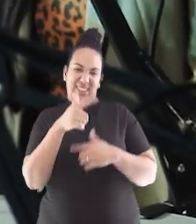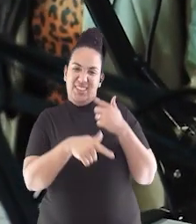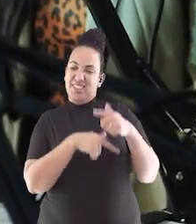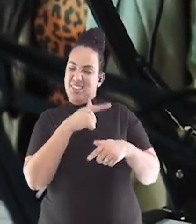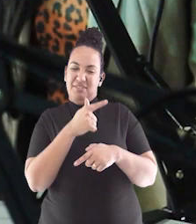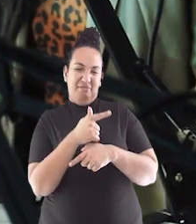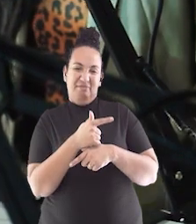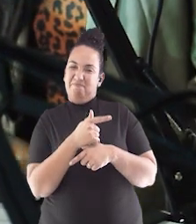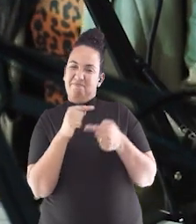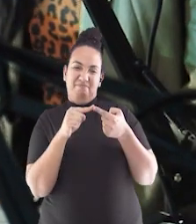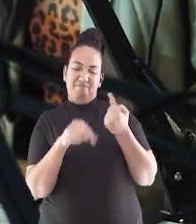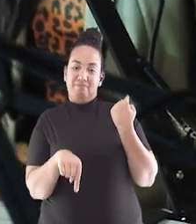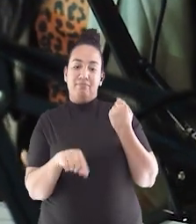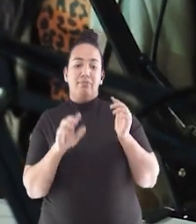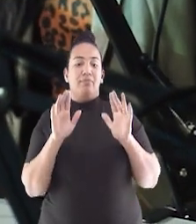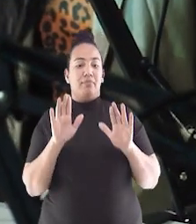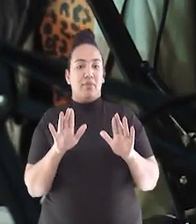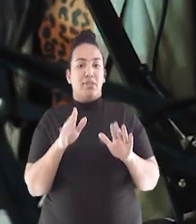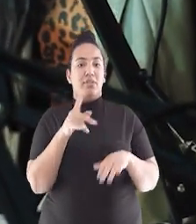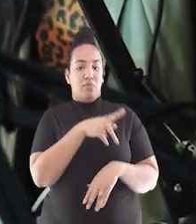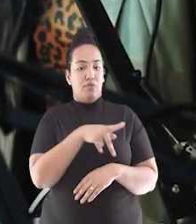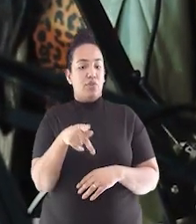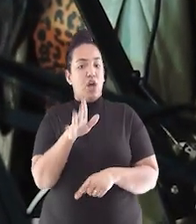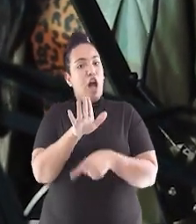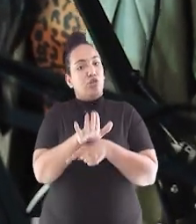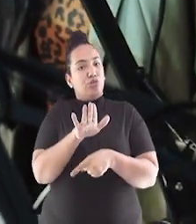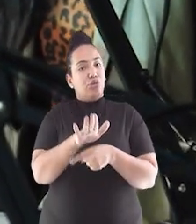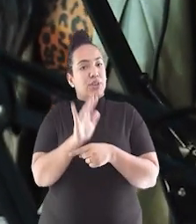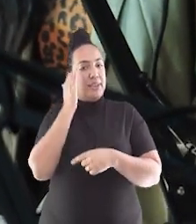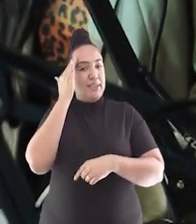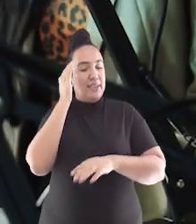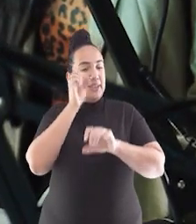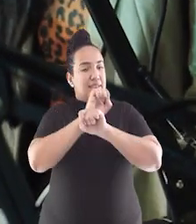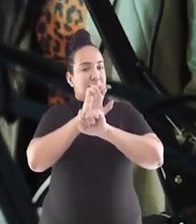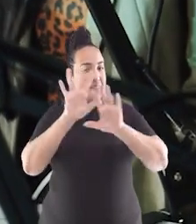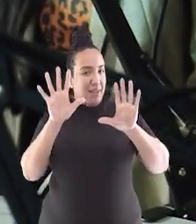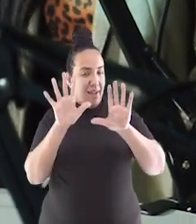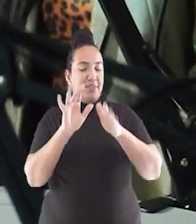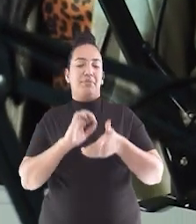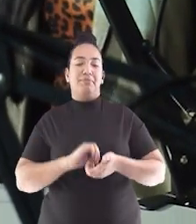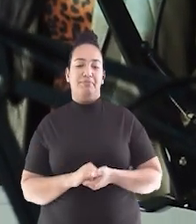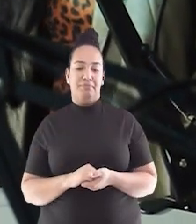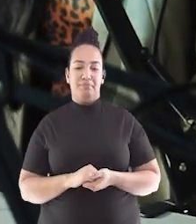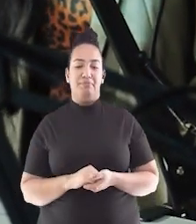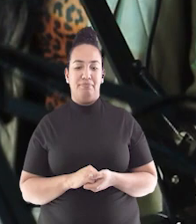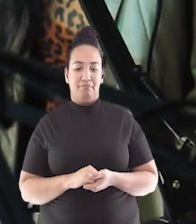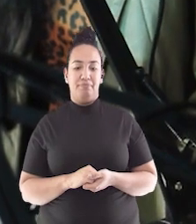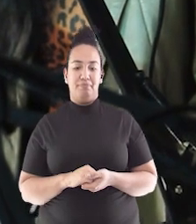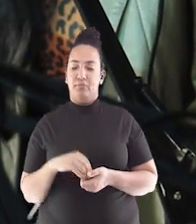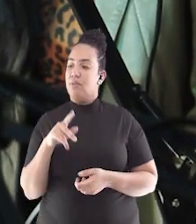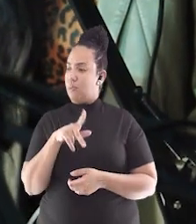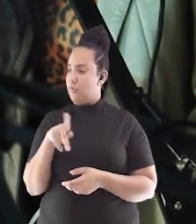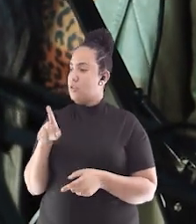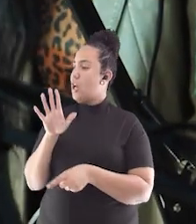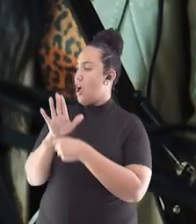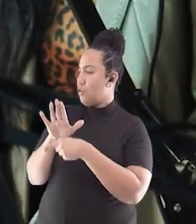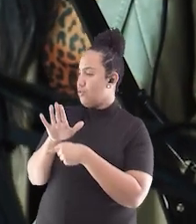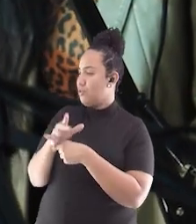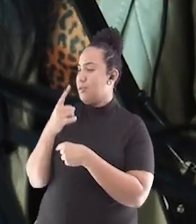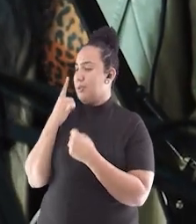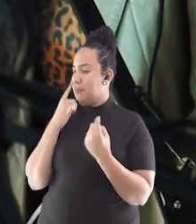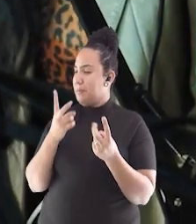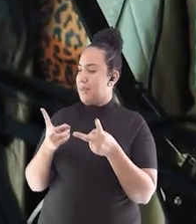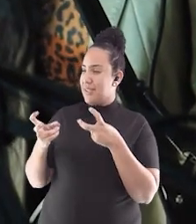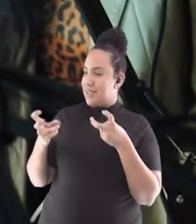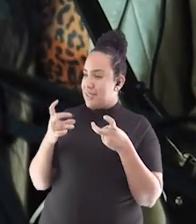muito boa em geografia. Mas ela faz ficar fácil, Uhum. entendeu? Pelo jeito dela de explicar. Ela facilita, né, o caminho, Isso.